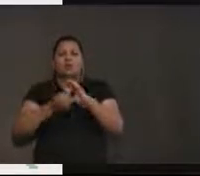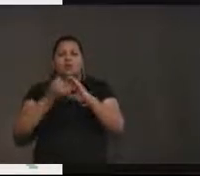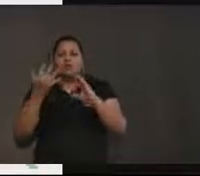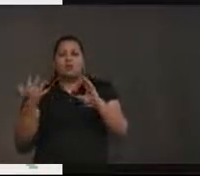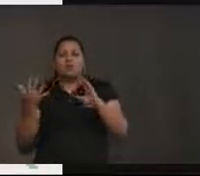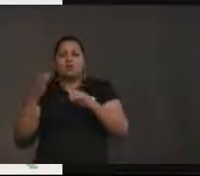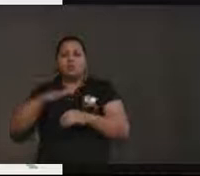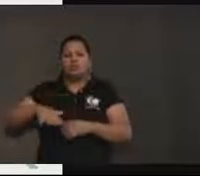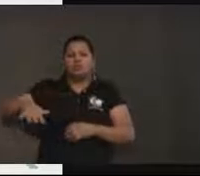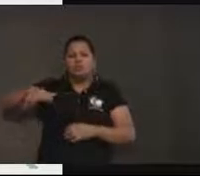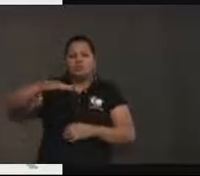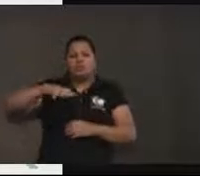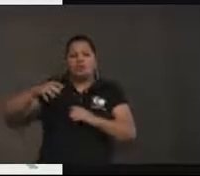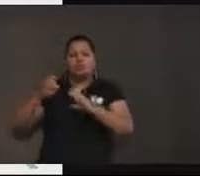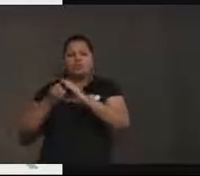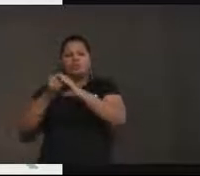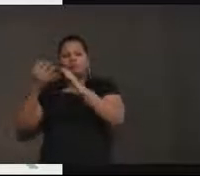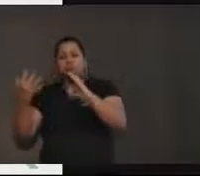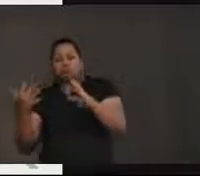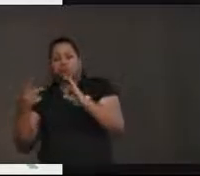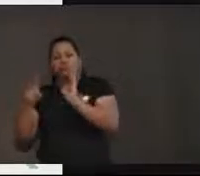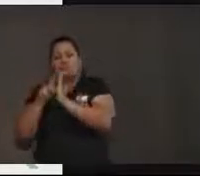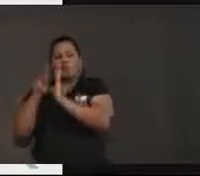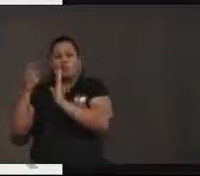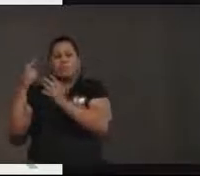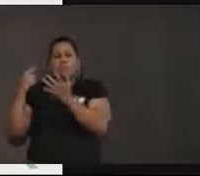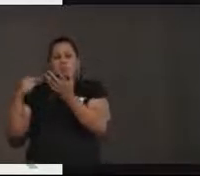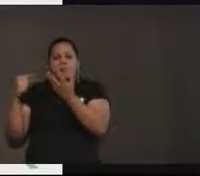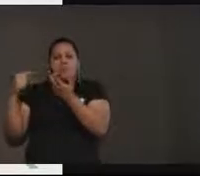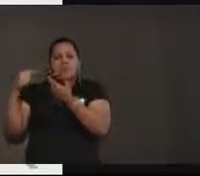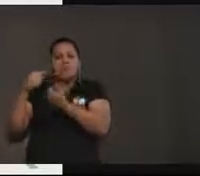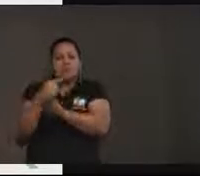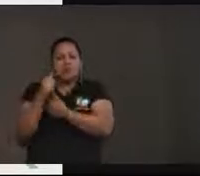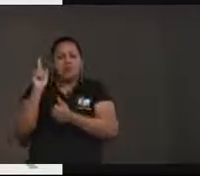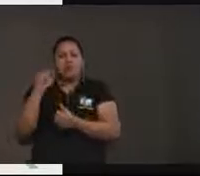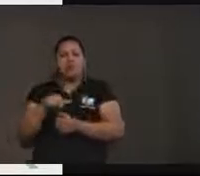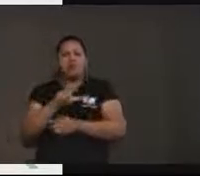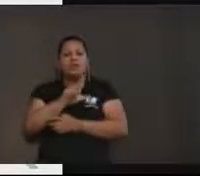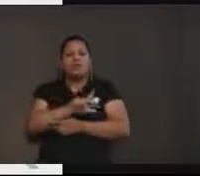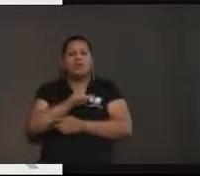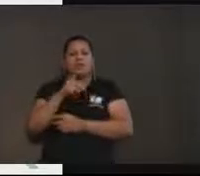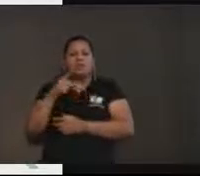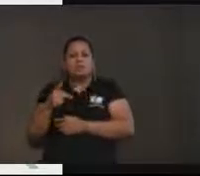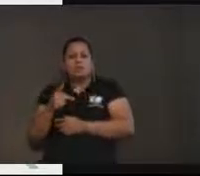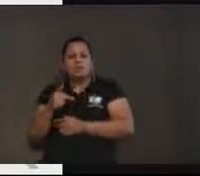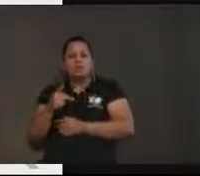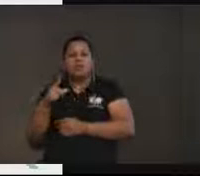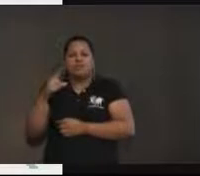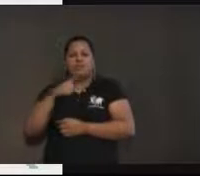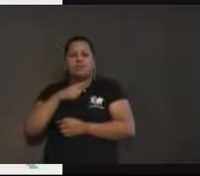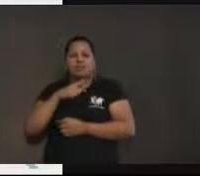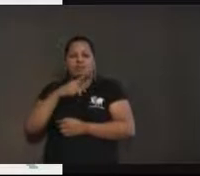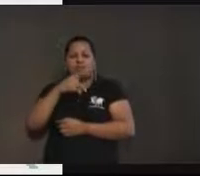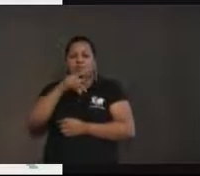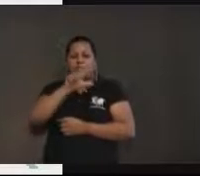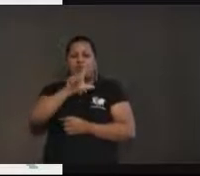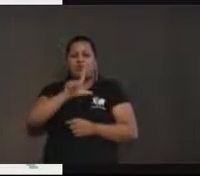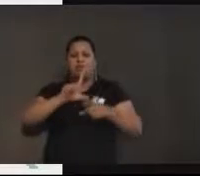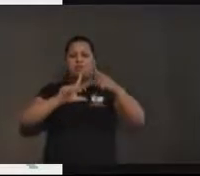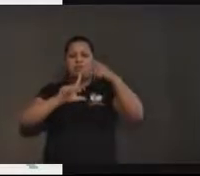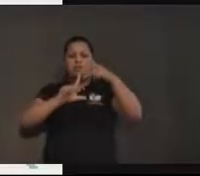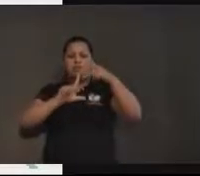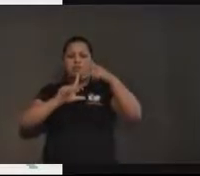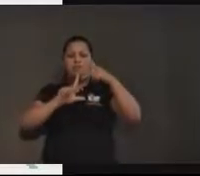espaços Tem certas propriedades que são as dimensões em LP que a gente chama e que vão dar Bendita convergência tipo para Leis